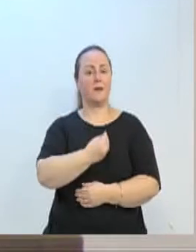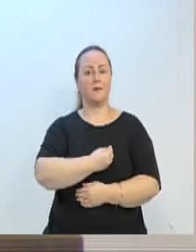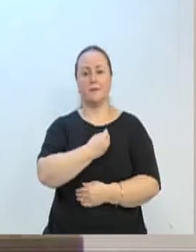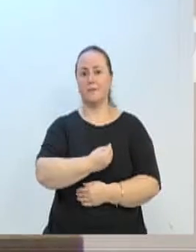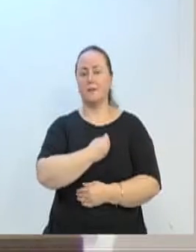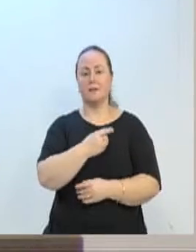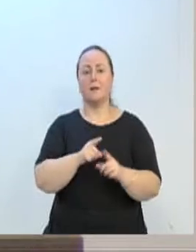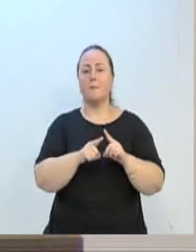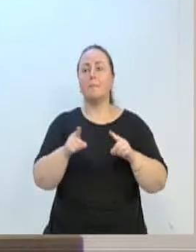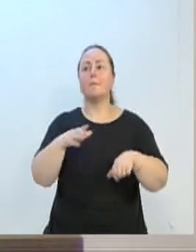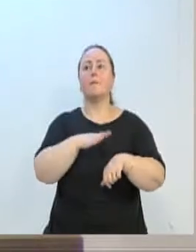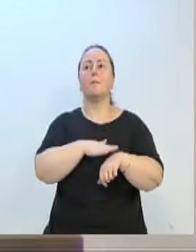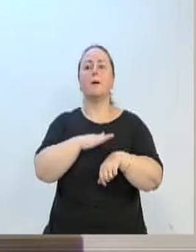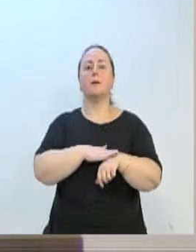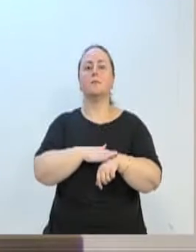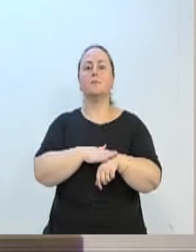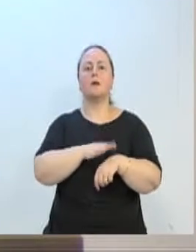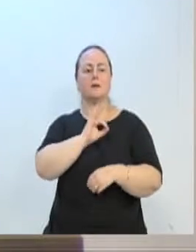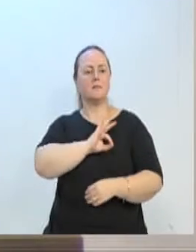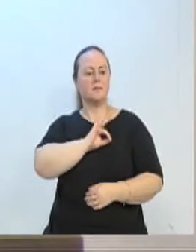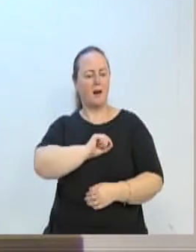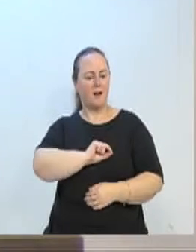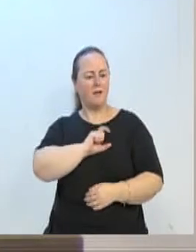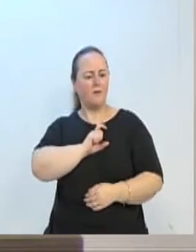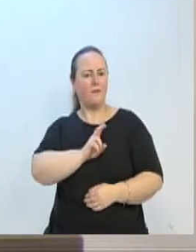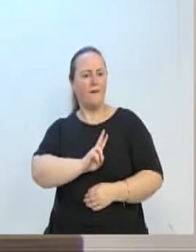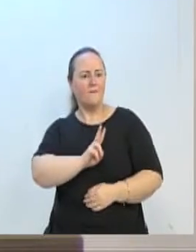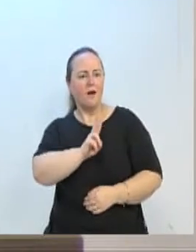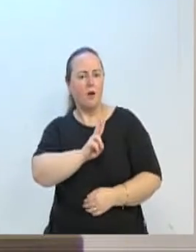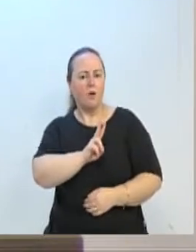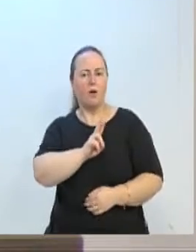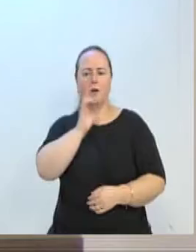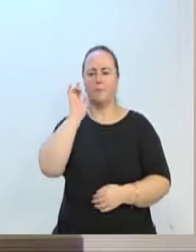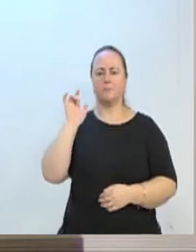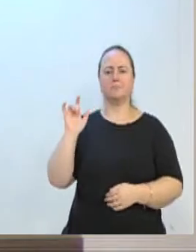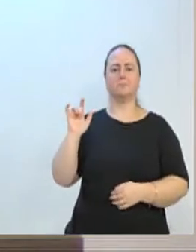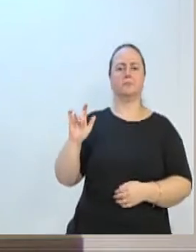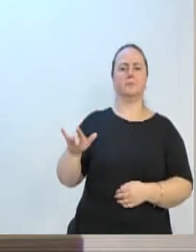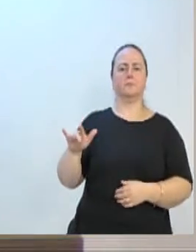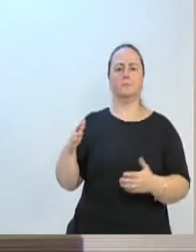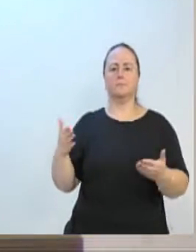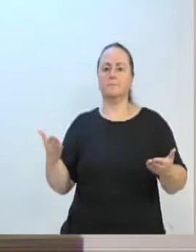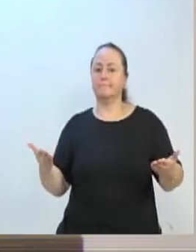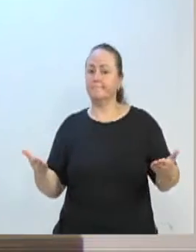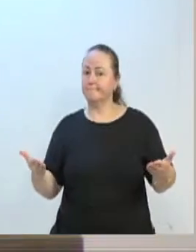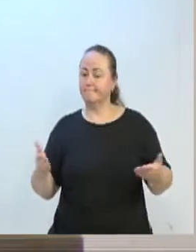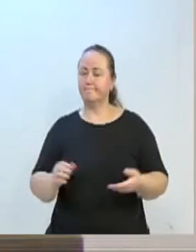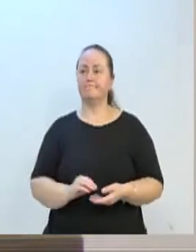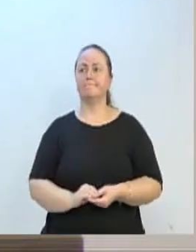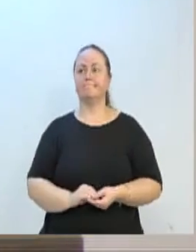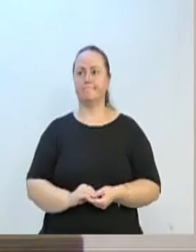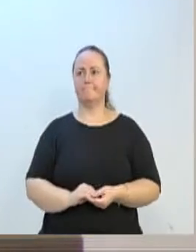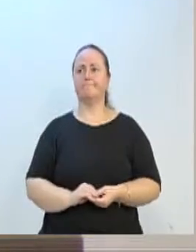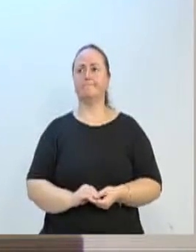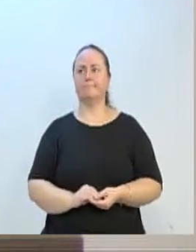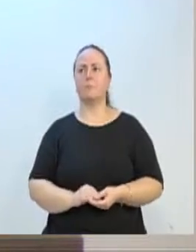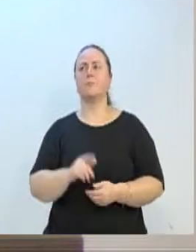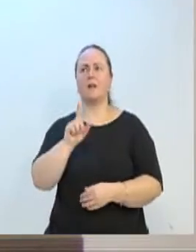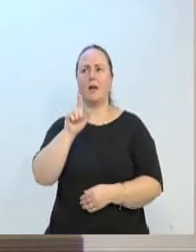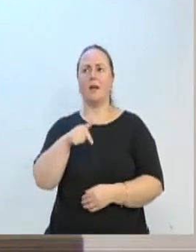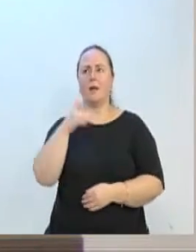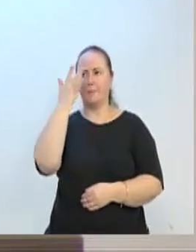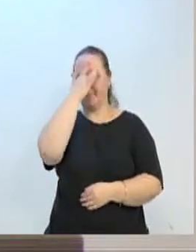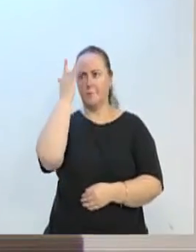quando chega a hora deles ser valorizados, aí realmente eles deixam de ser heróis, né? Aí são só aqueles que estão reivindicando algo